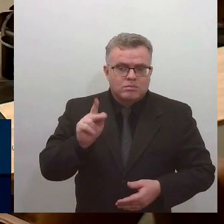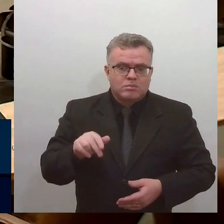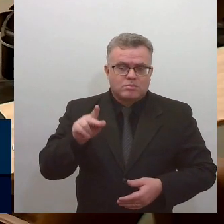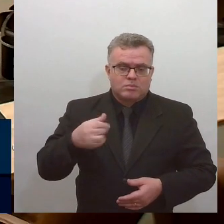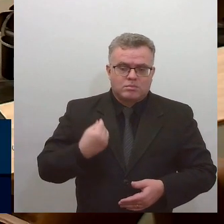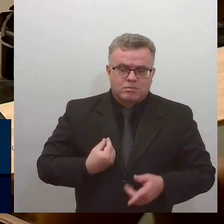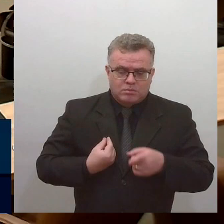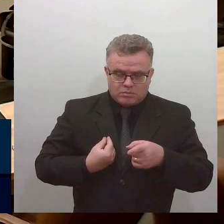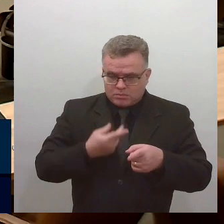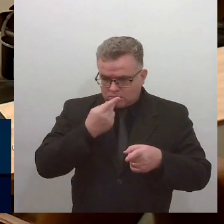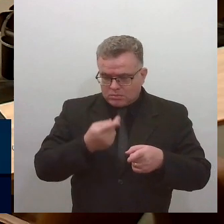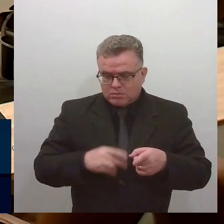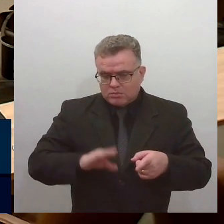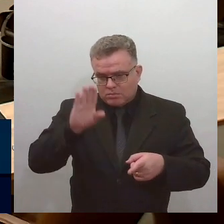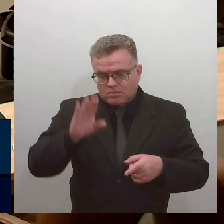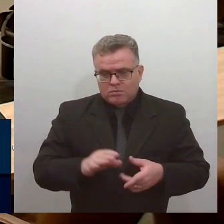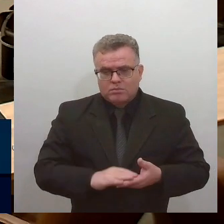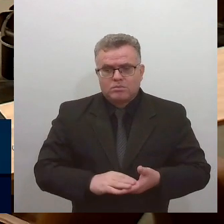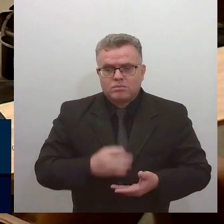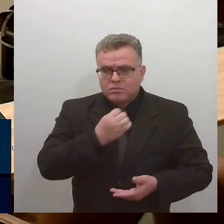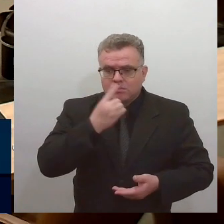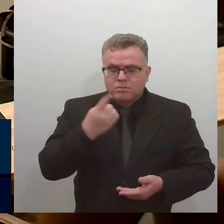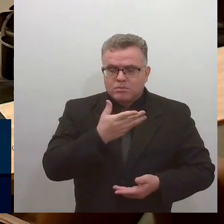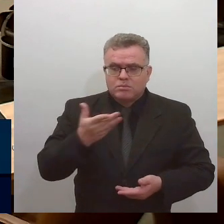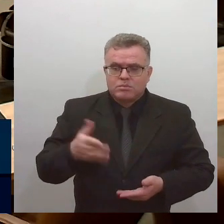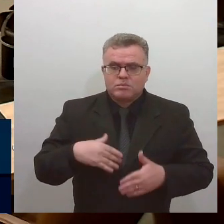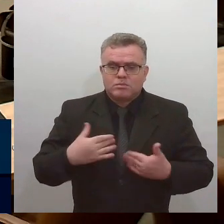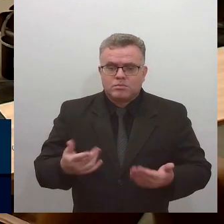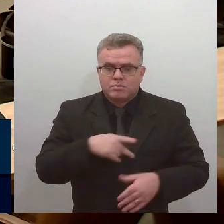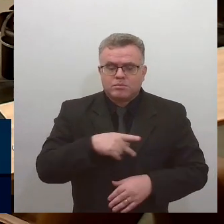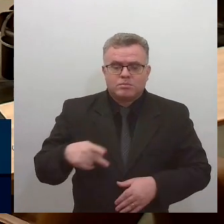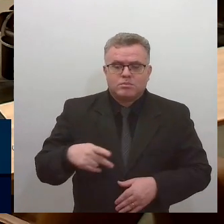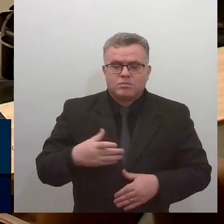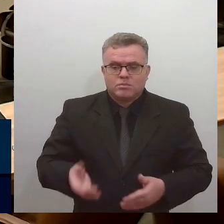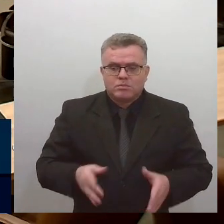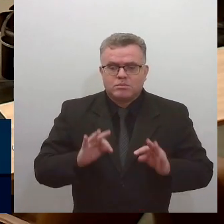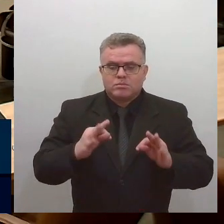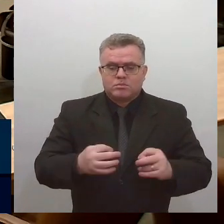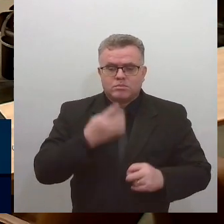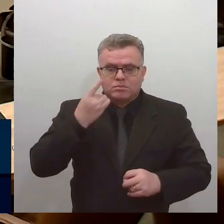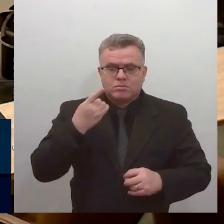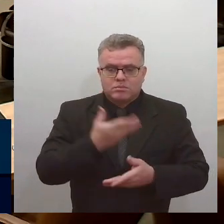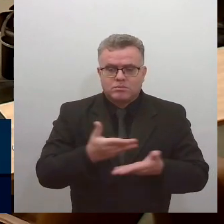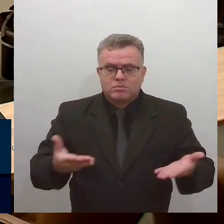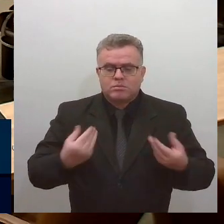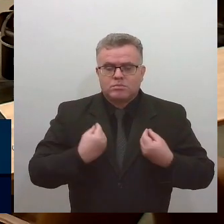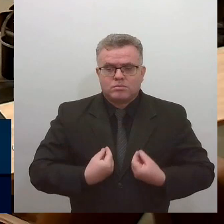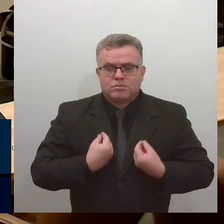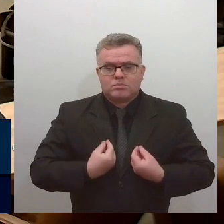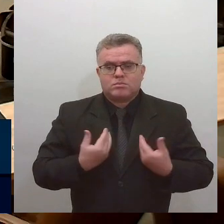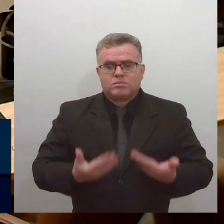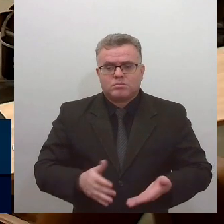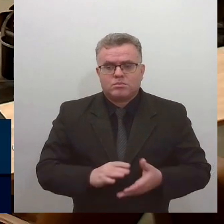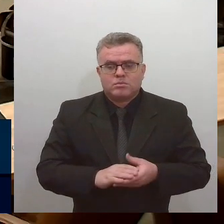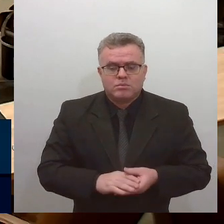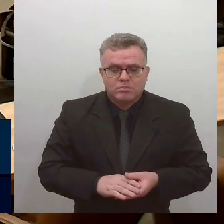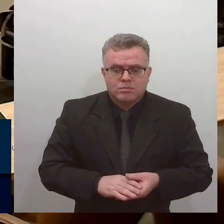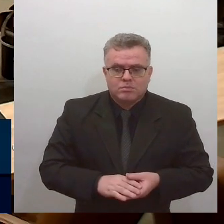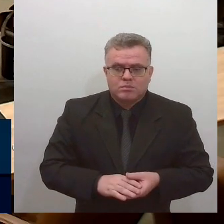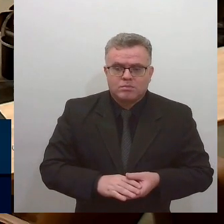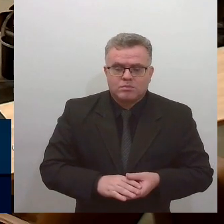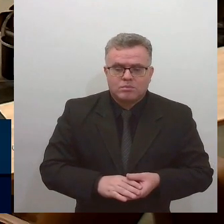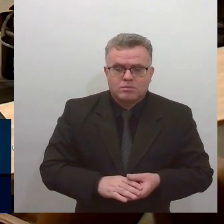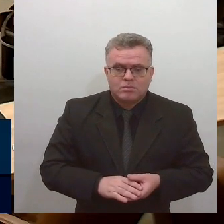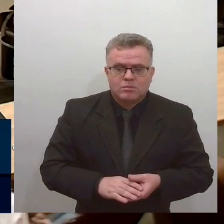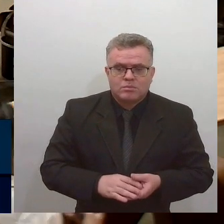eh Bom dia senhor presidente Bom dia deputados deputada bom dia ao Senhor Luigi aos